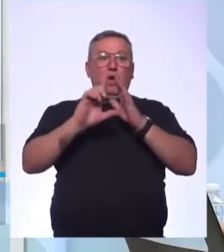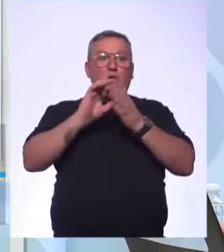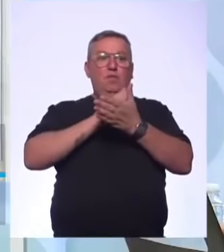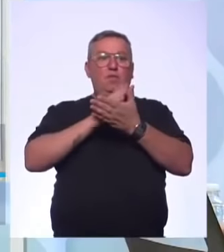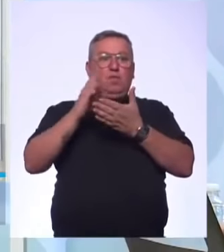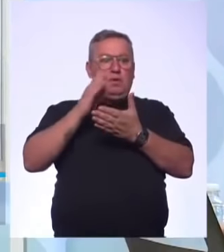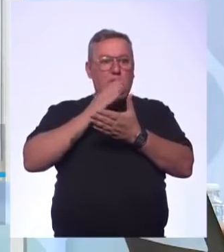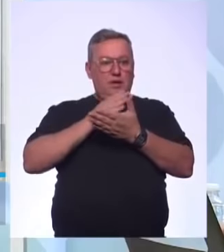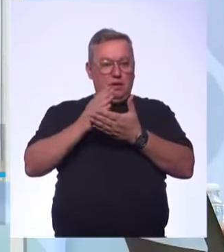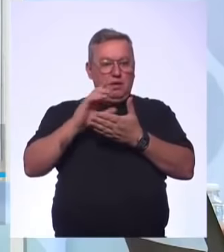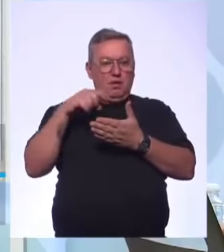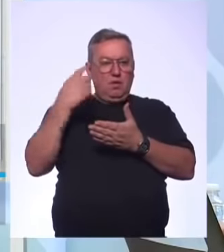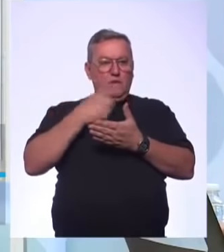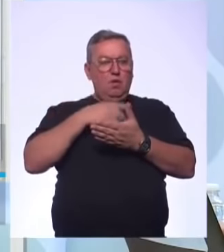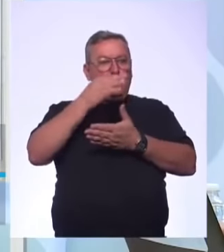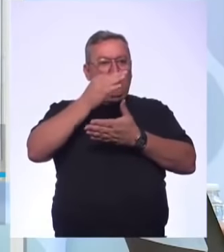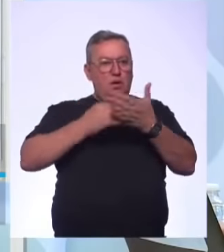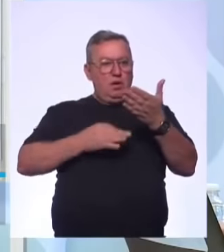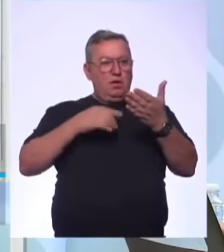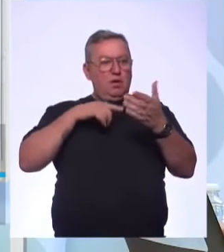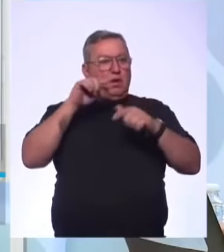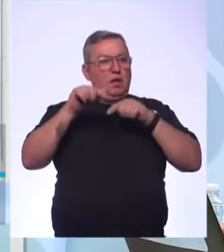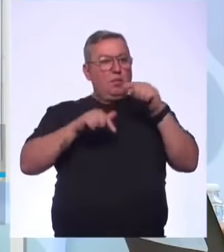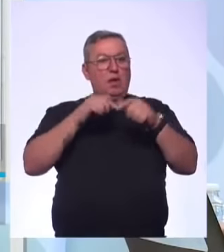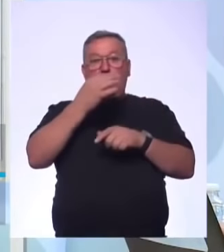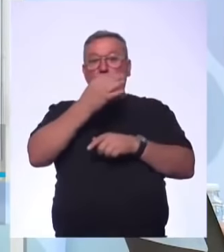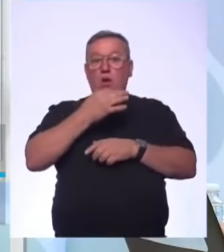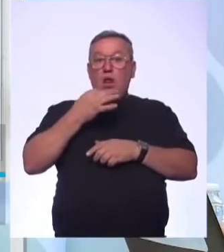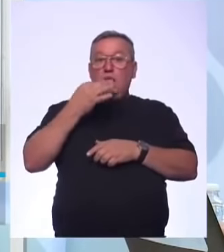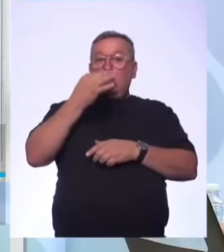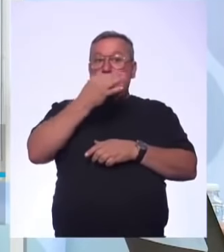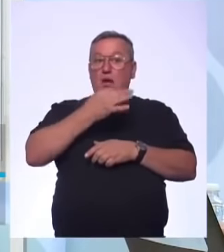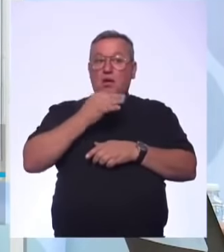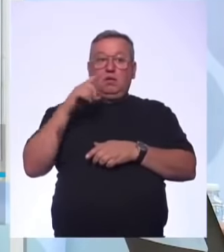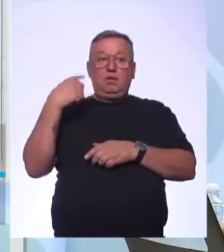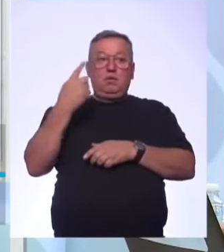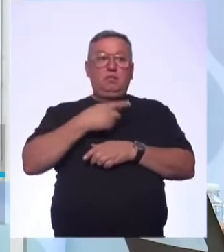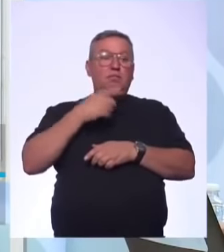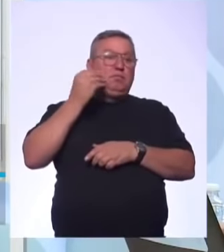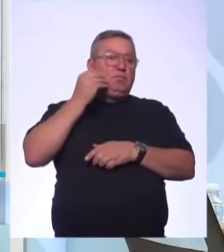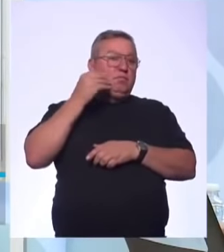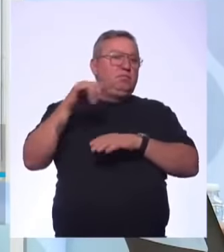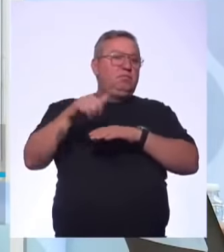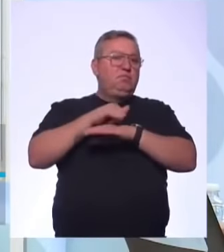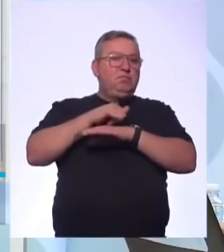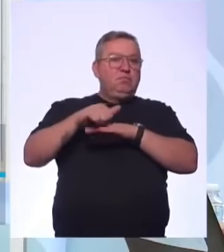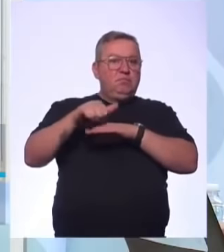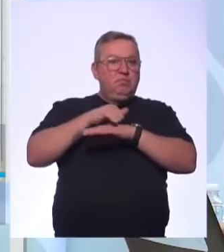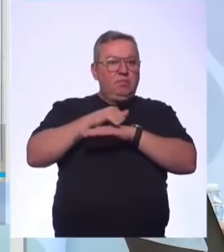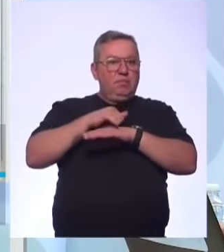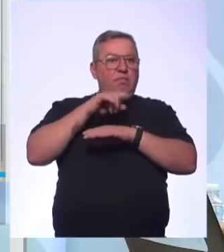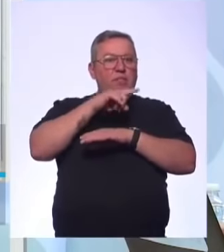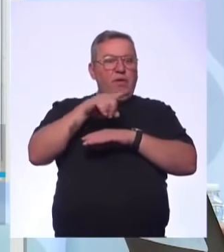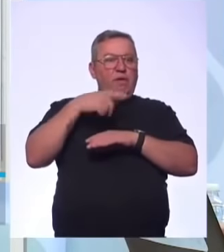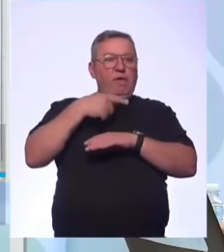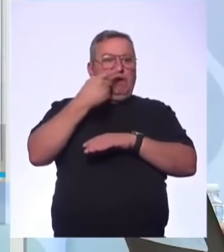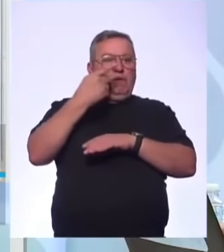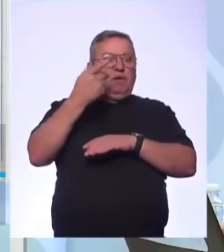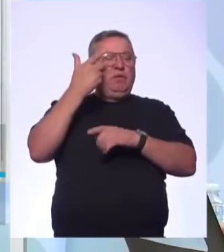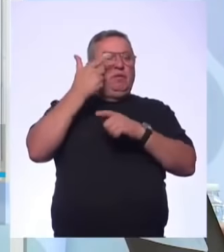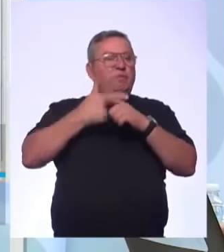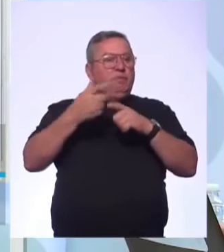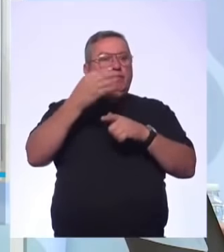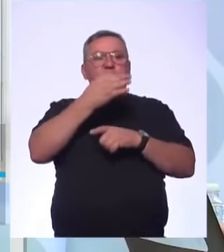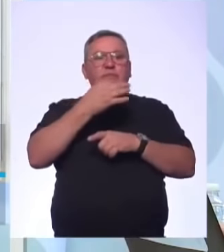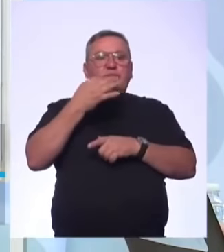começar, já entrar no nosso texto, nós temos que trabalhar a oralidade. Então, nós tentamos todas as estratégias possíveis para falar sobre a oralidade, mas